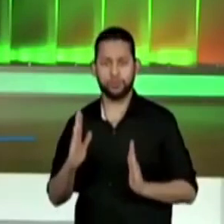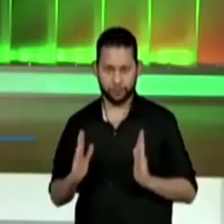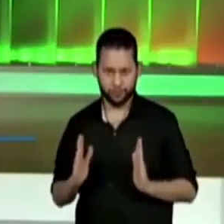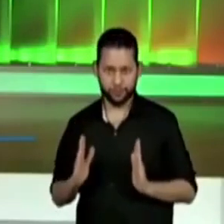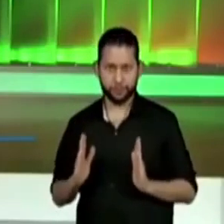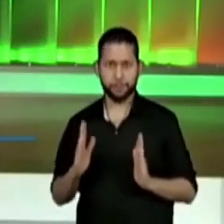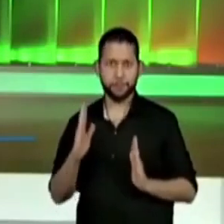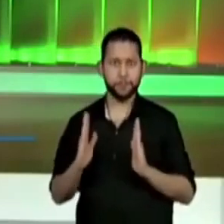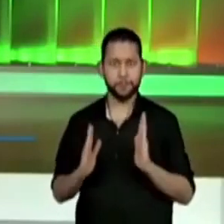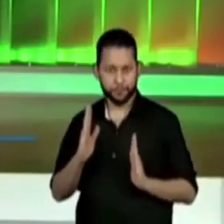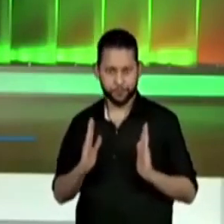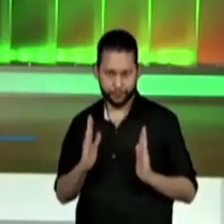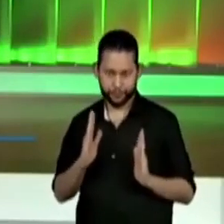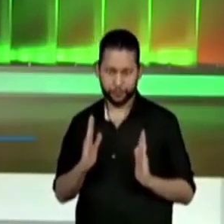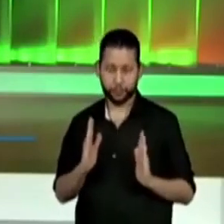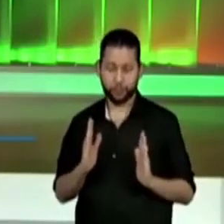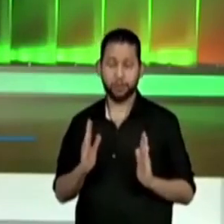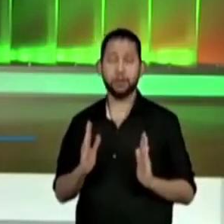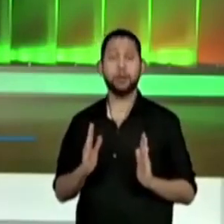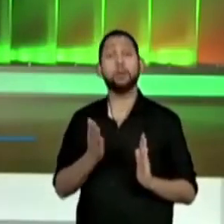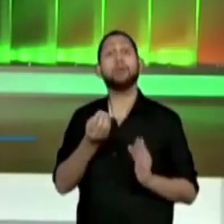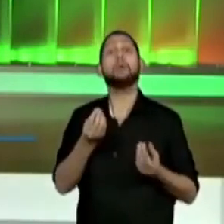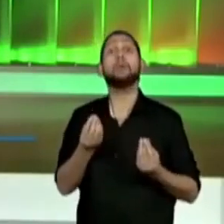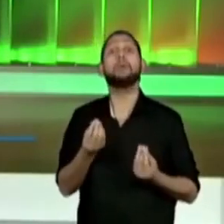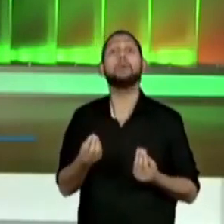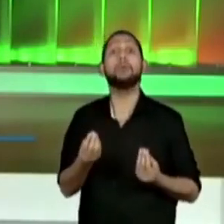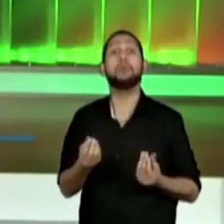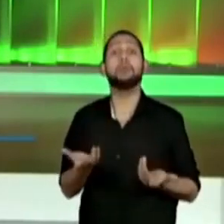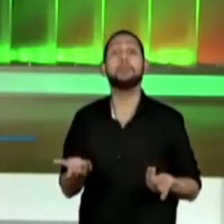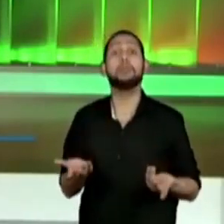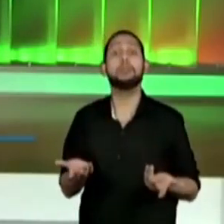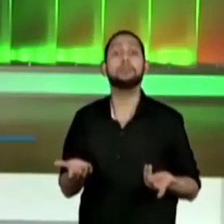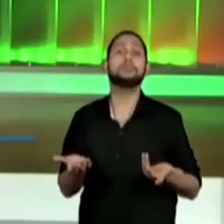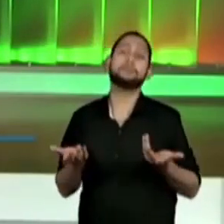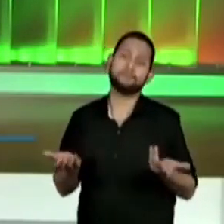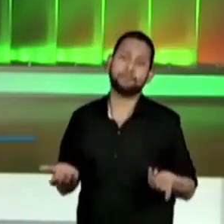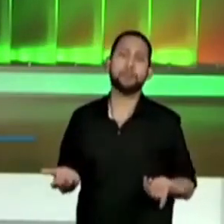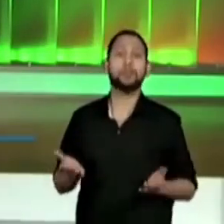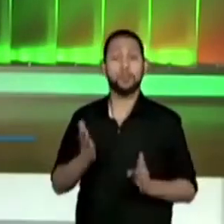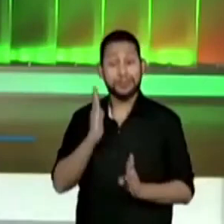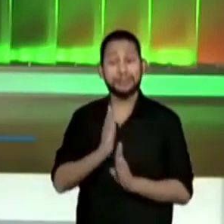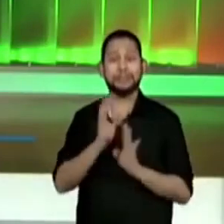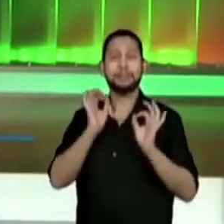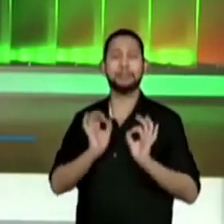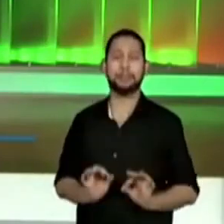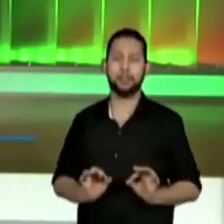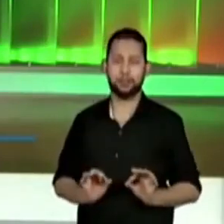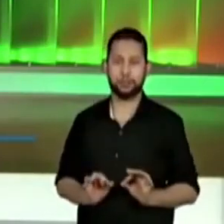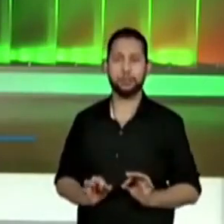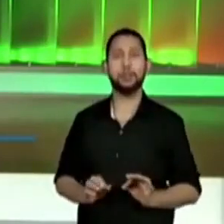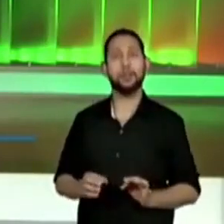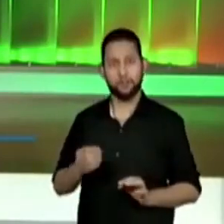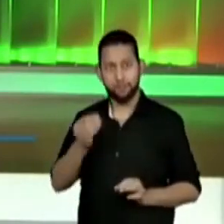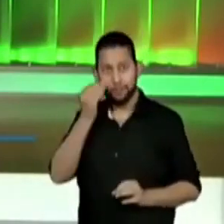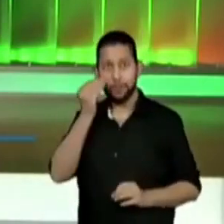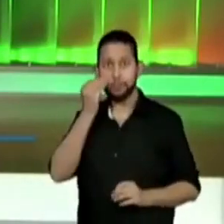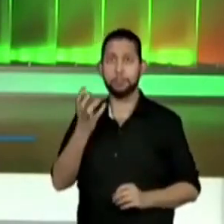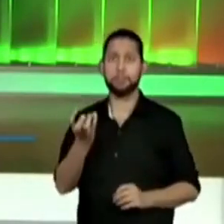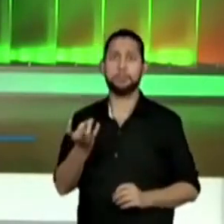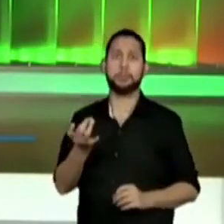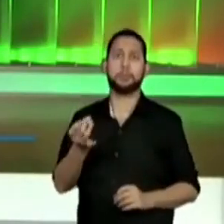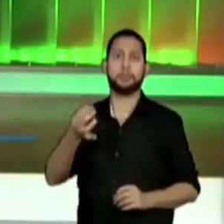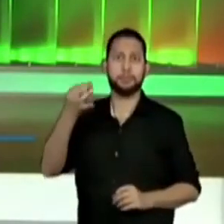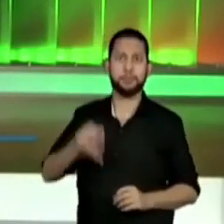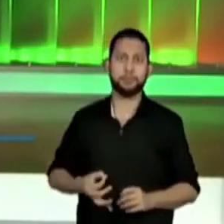Então tá aqui ó no meio que que a gente tem que fazer agora descobrir o exato É o que a gente vai fazer